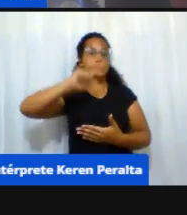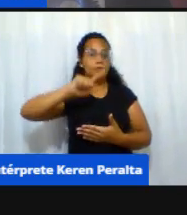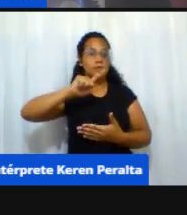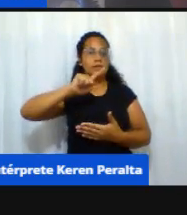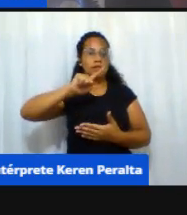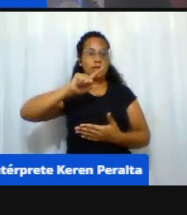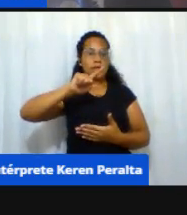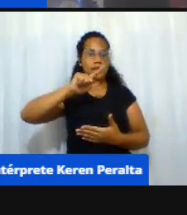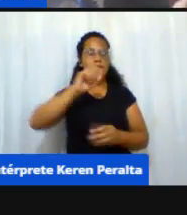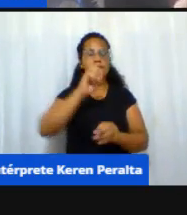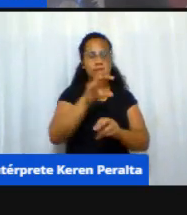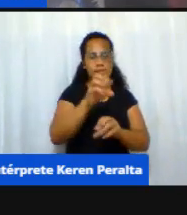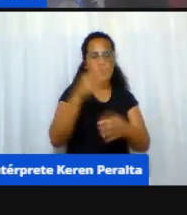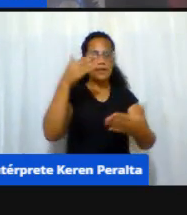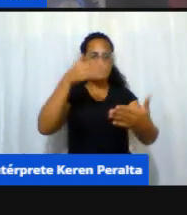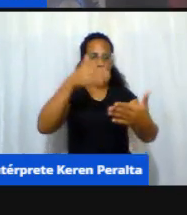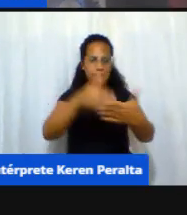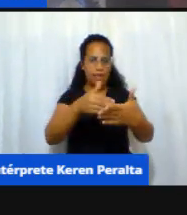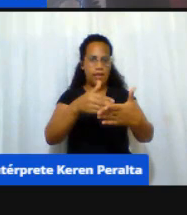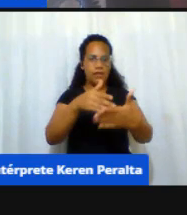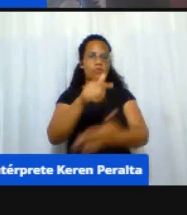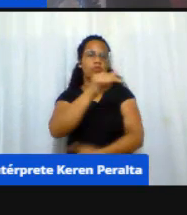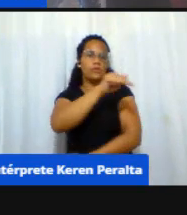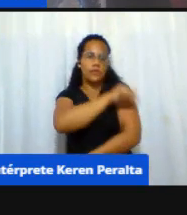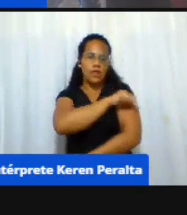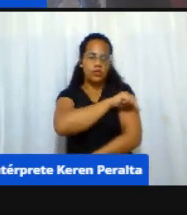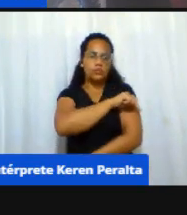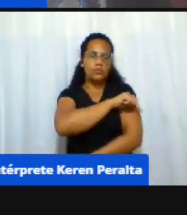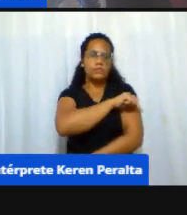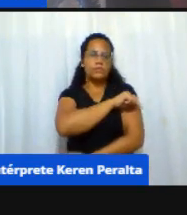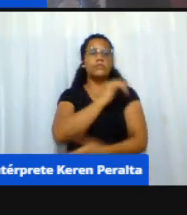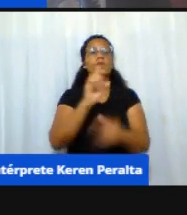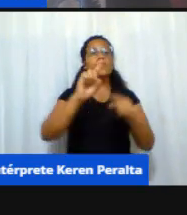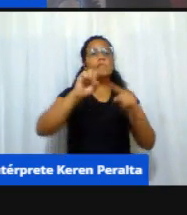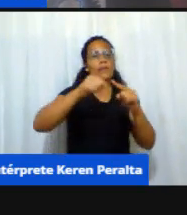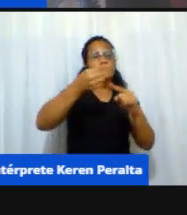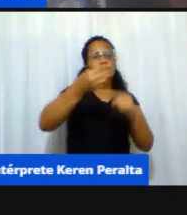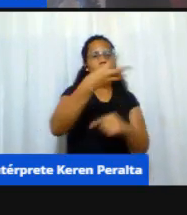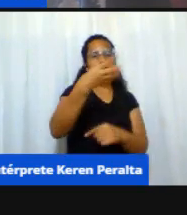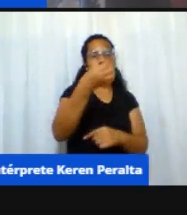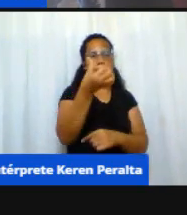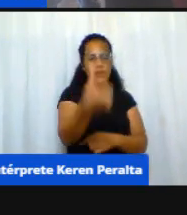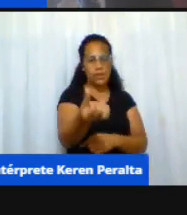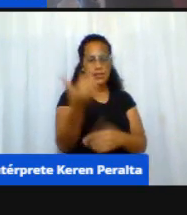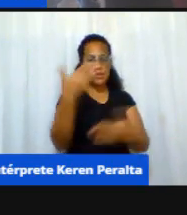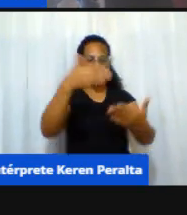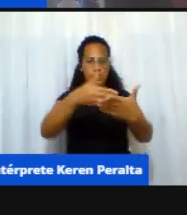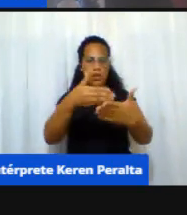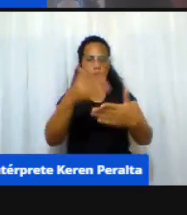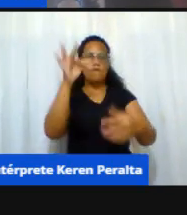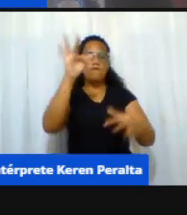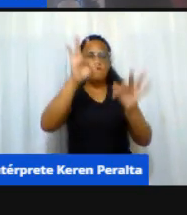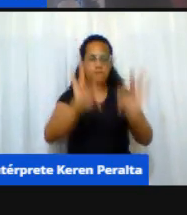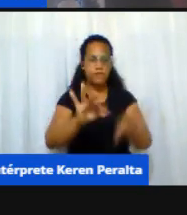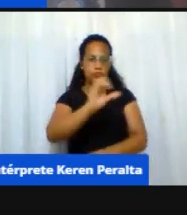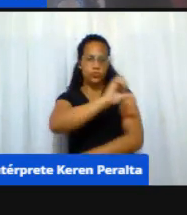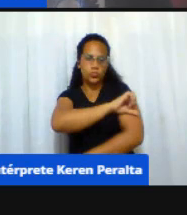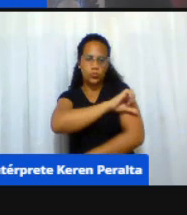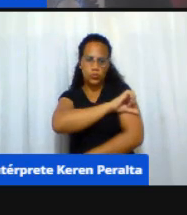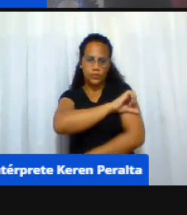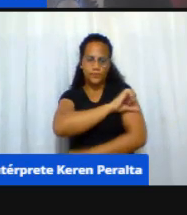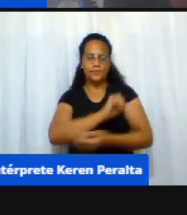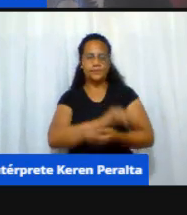nono. Desse modo, em relação ao sétimo ano, de suas 108